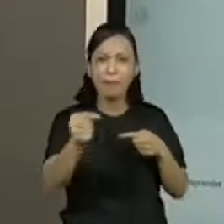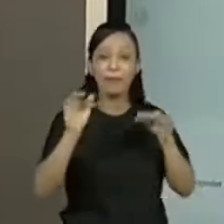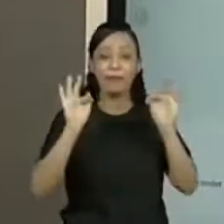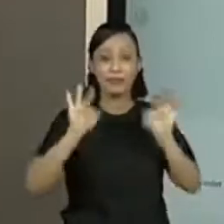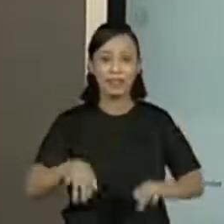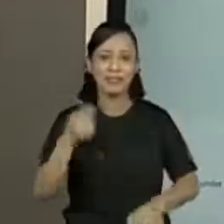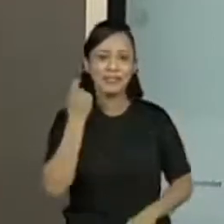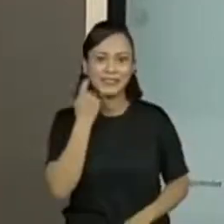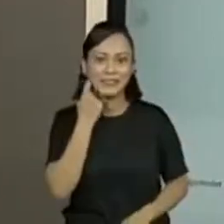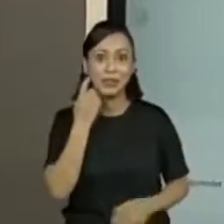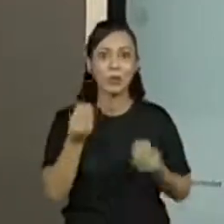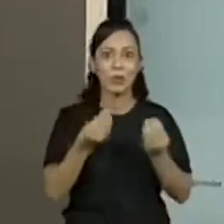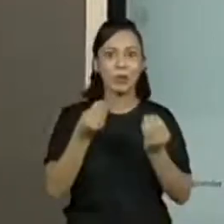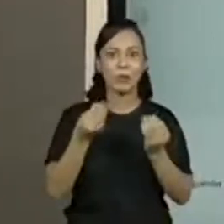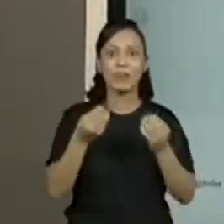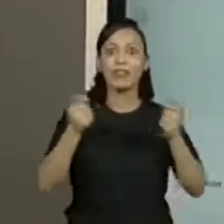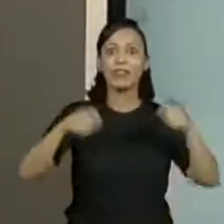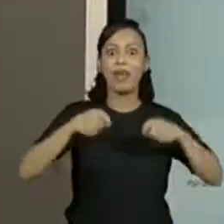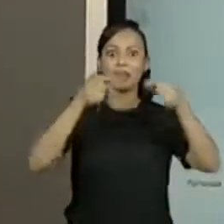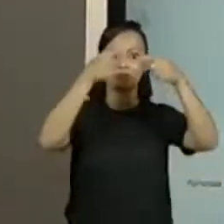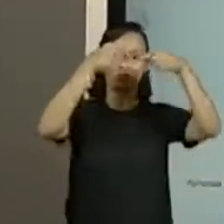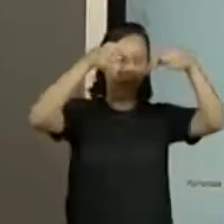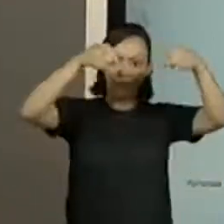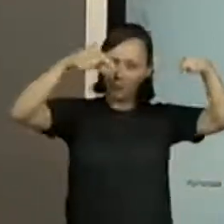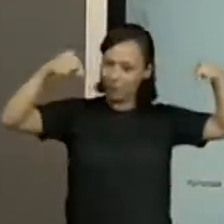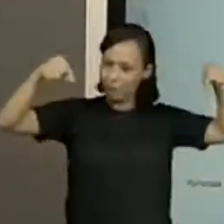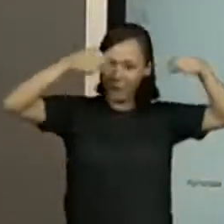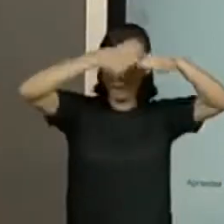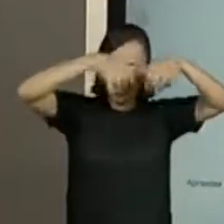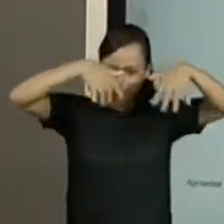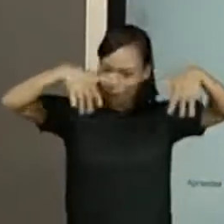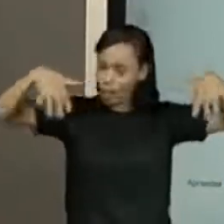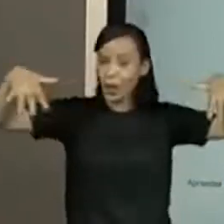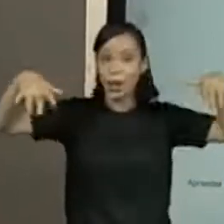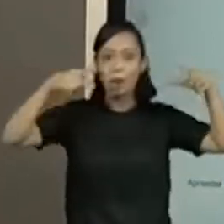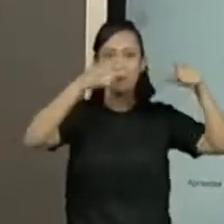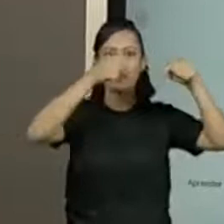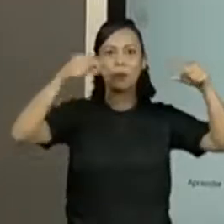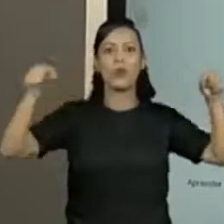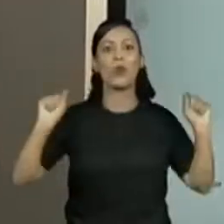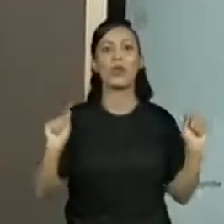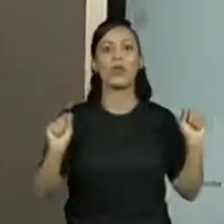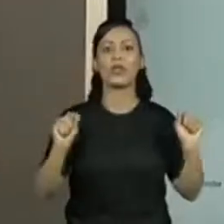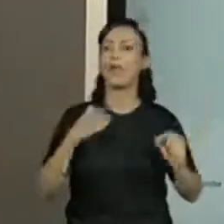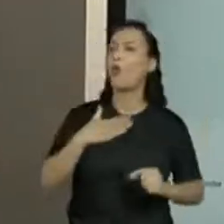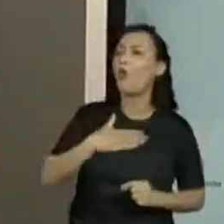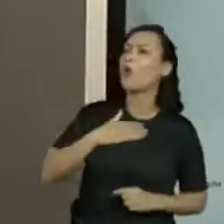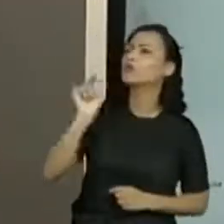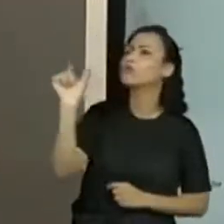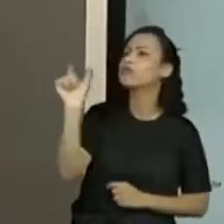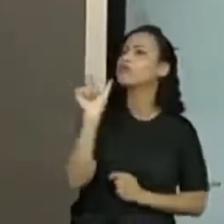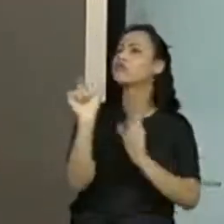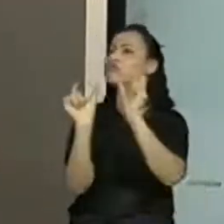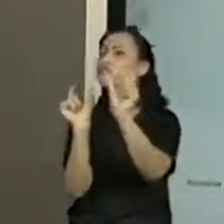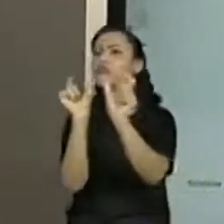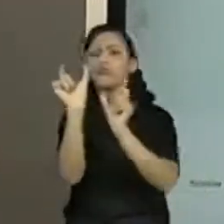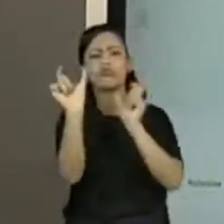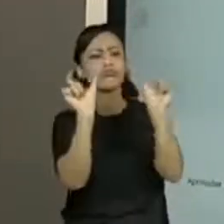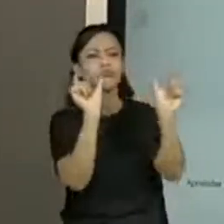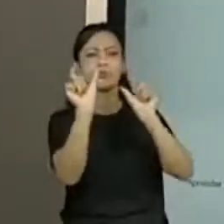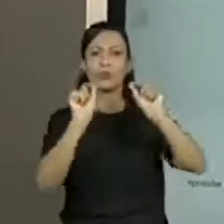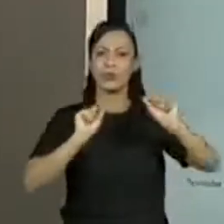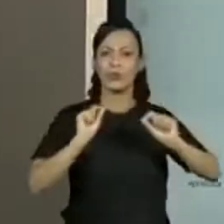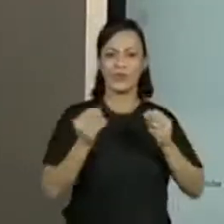lindo mural ou varal de preferências Contando um pouquinho para as pessoas dos nossos gostos daquilo que a gente gosta